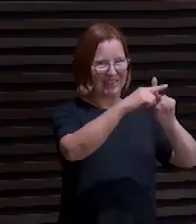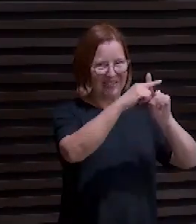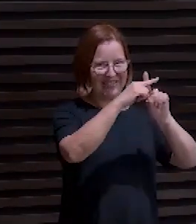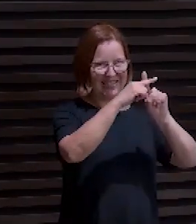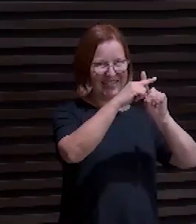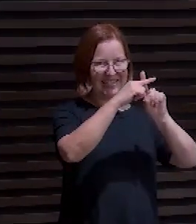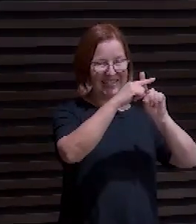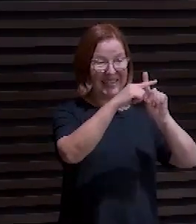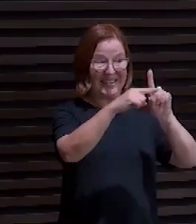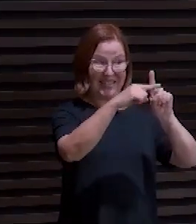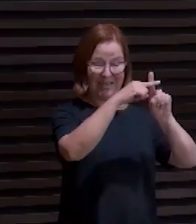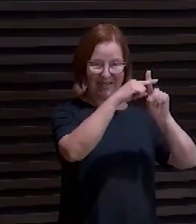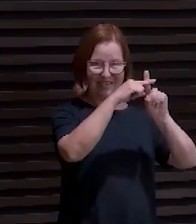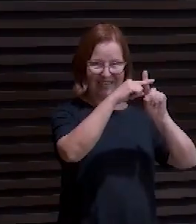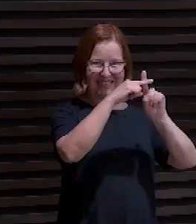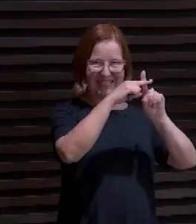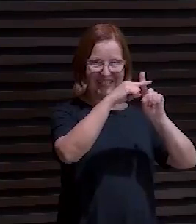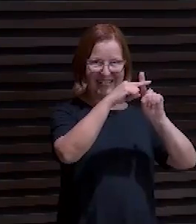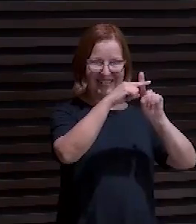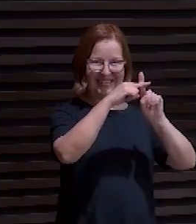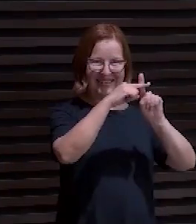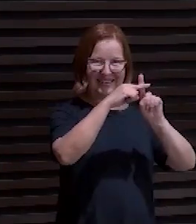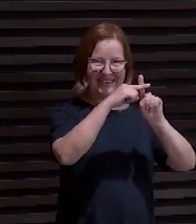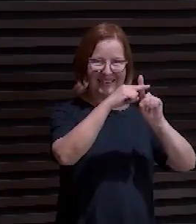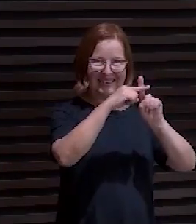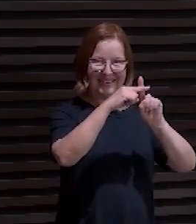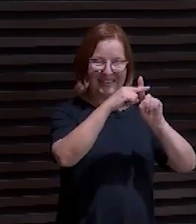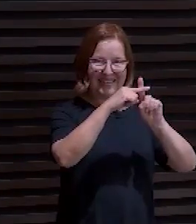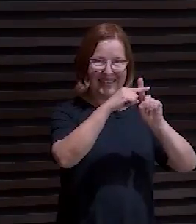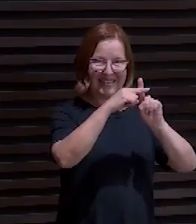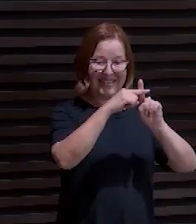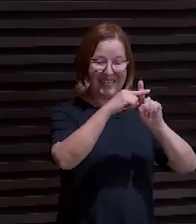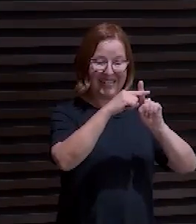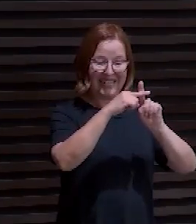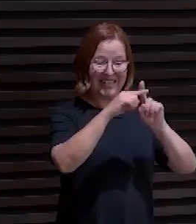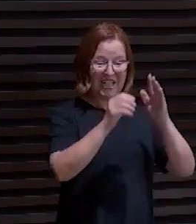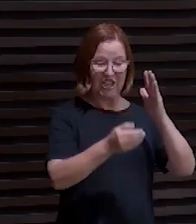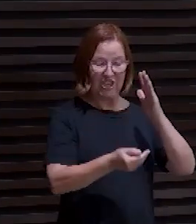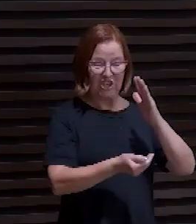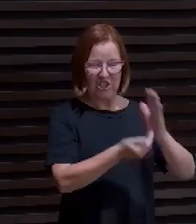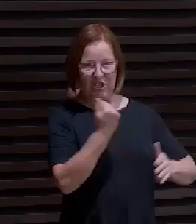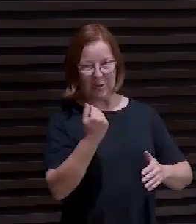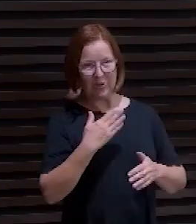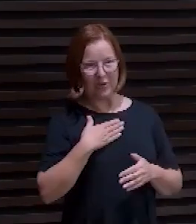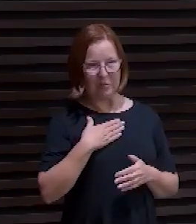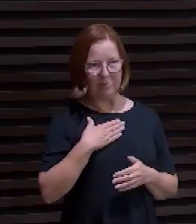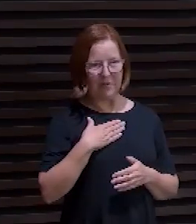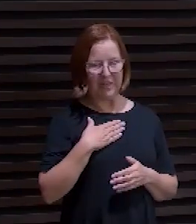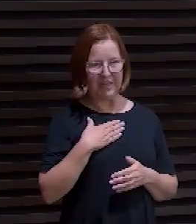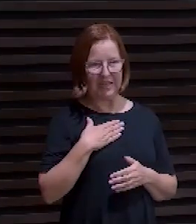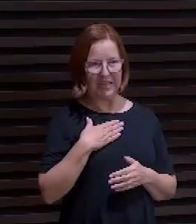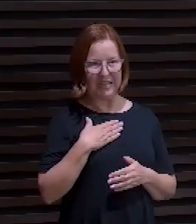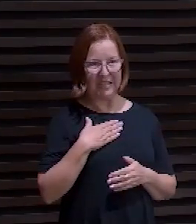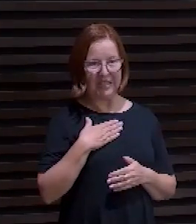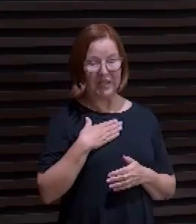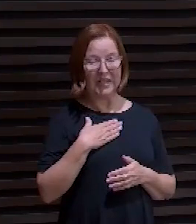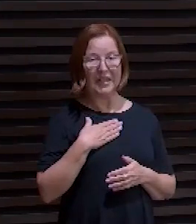Na cruz, ele retirou de mim o que eu merecia, a condenação.